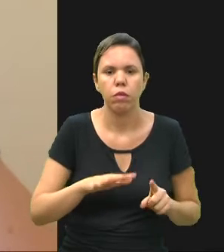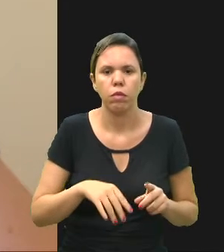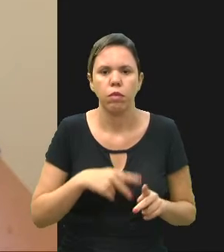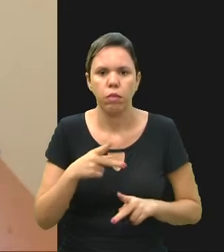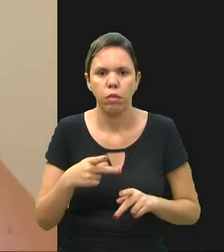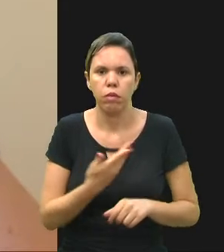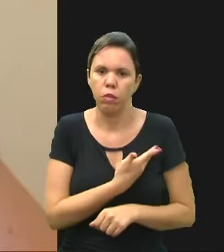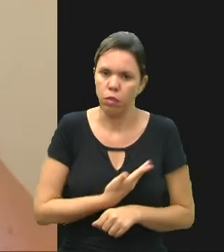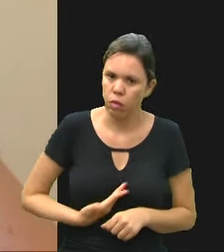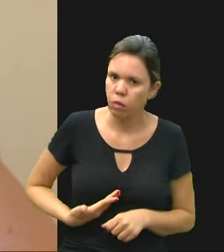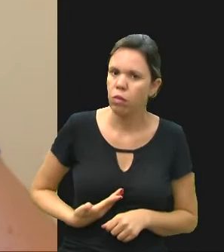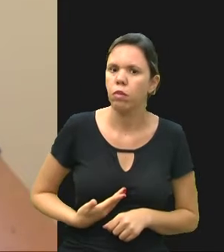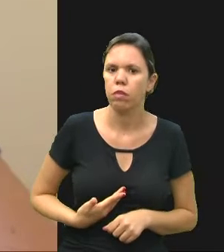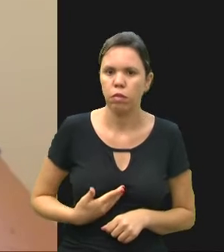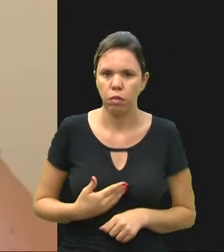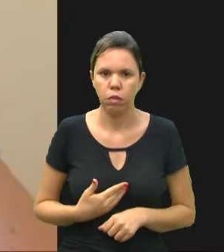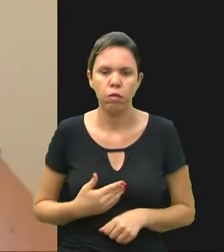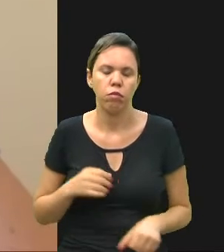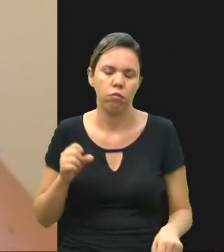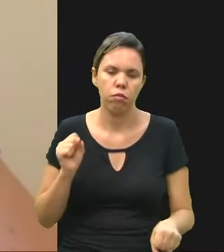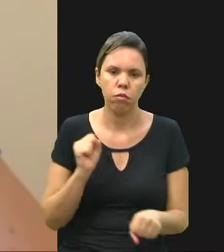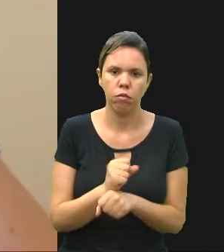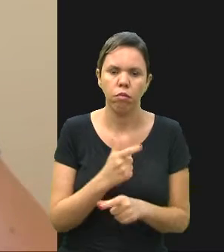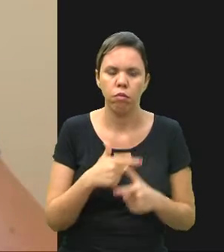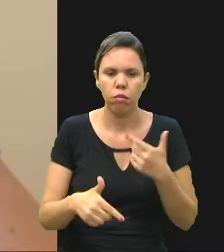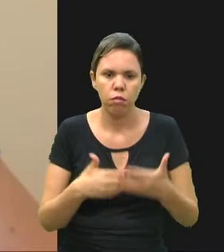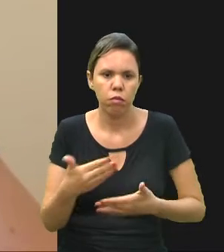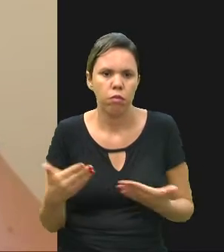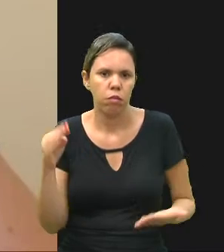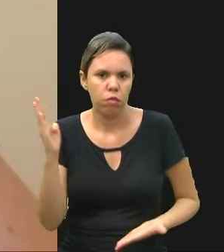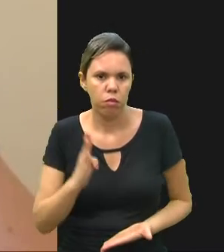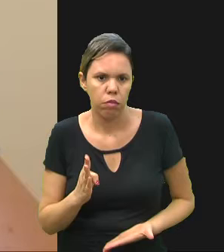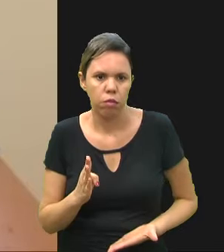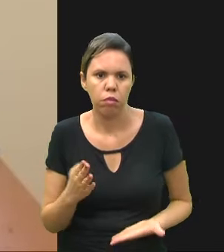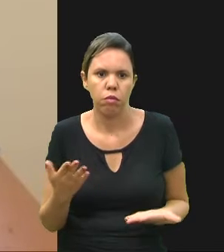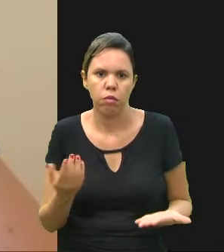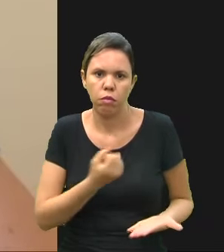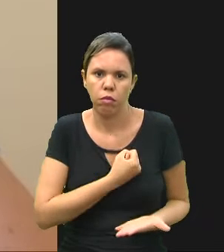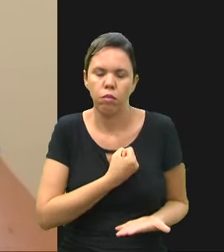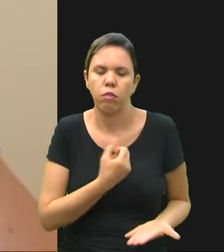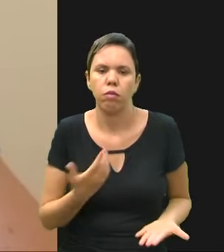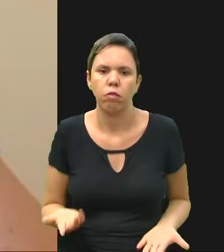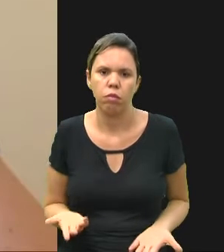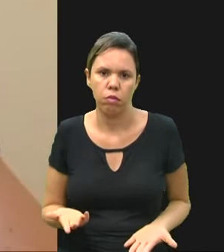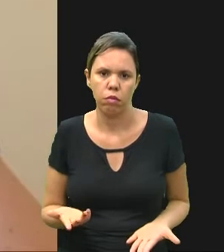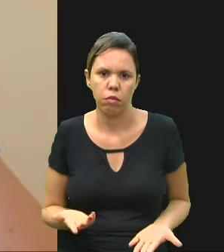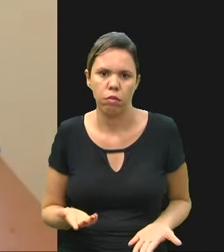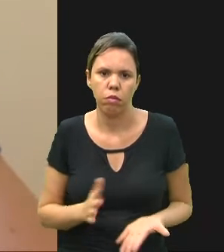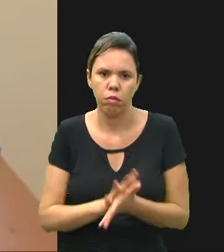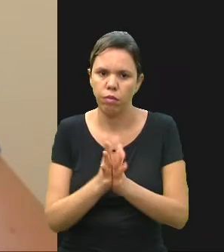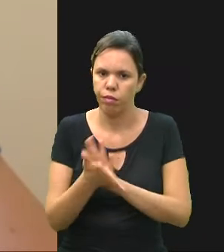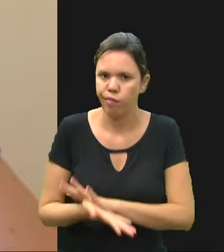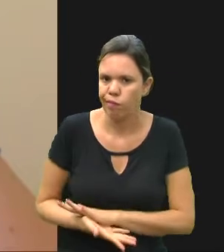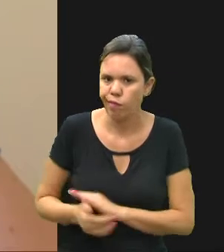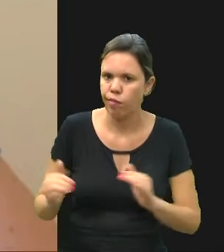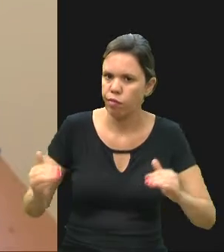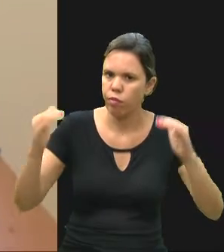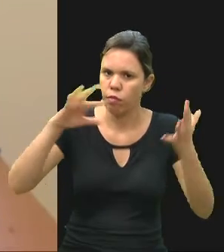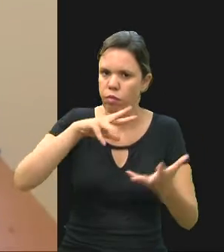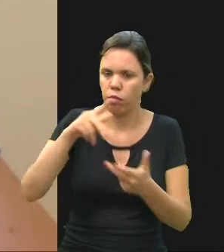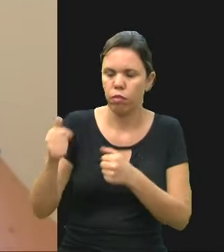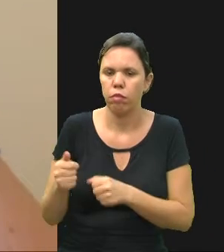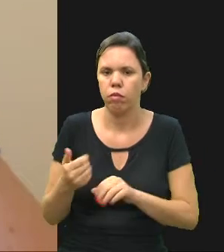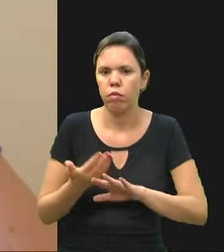dos nossos governantes, para interromper, né, esse processo. O Brasil é o número 1 em desmatamento em nível